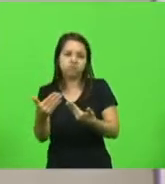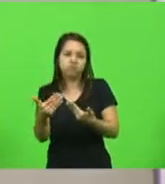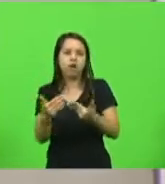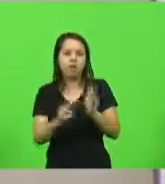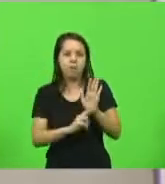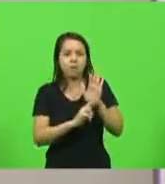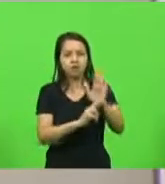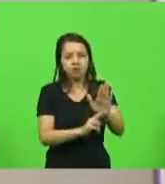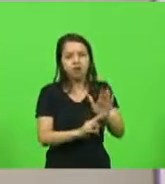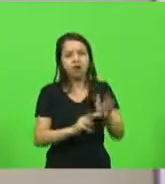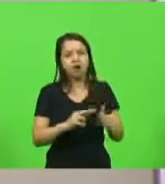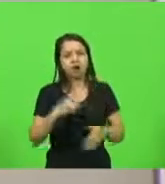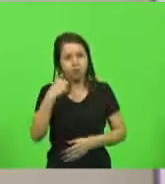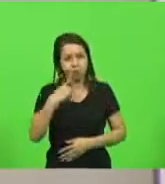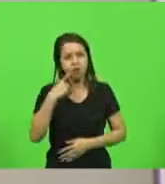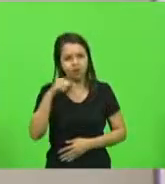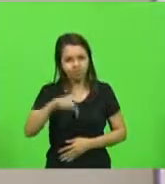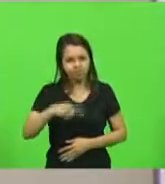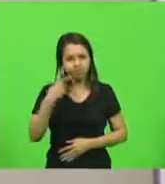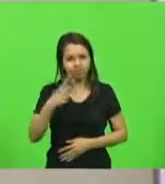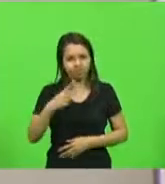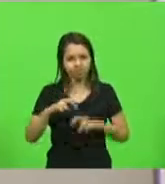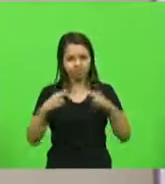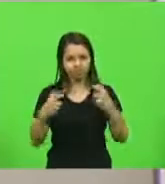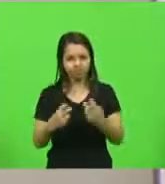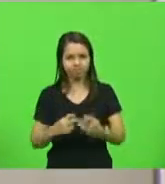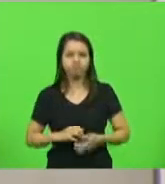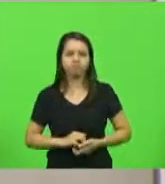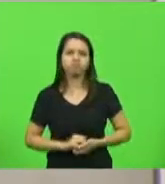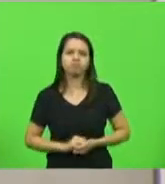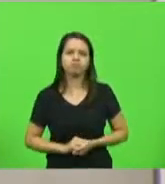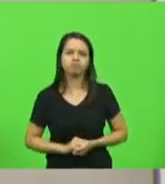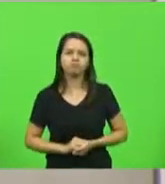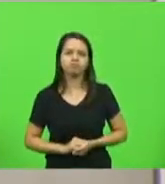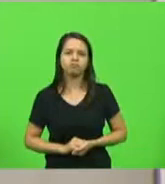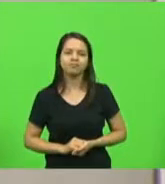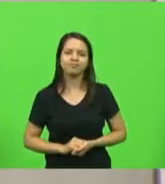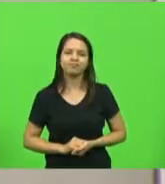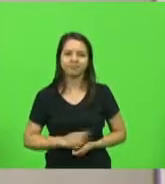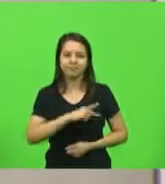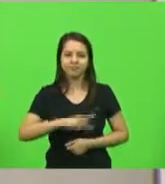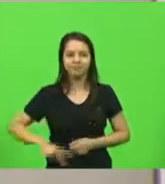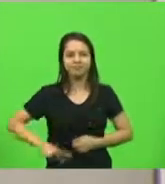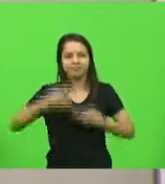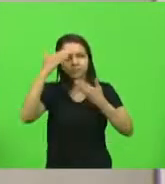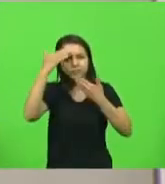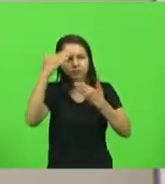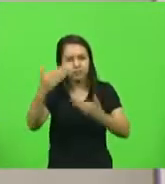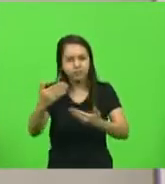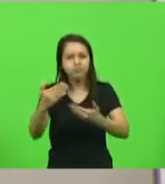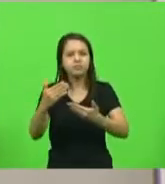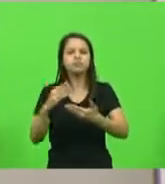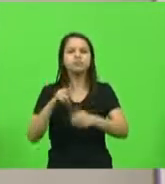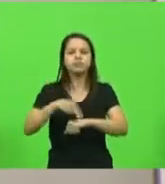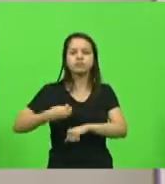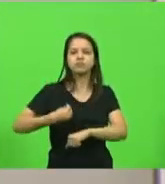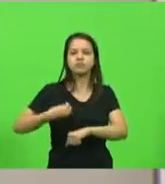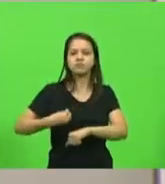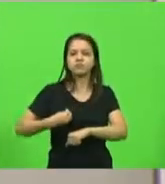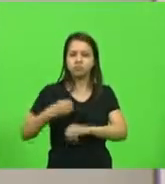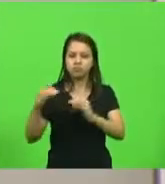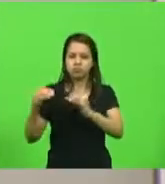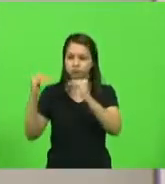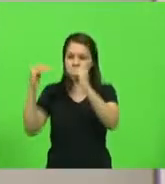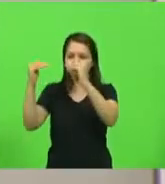deputadas deste Parlamento. A presidência agradece a presença das autoridades com assento à mesa e a todos que